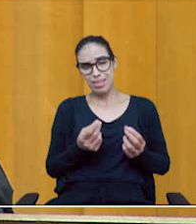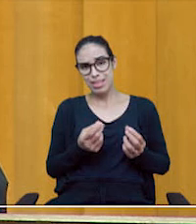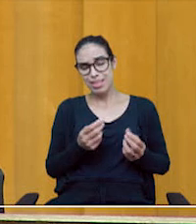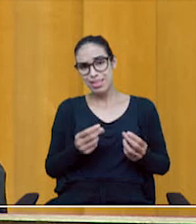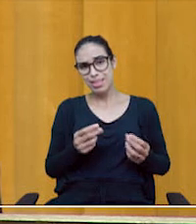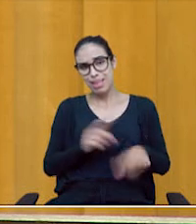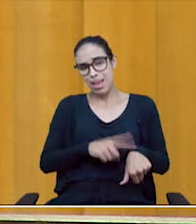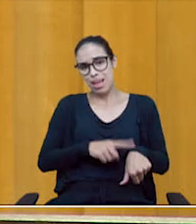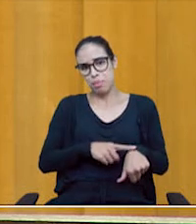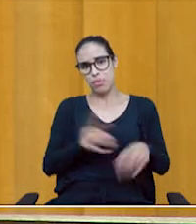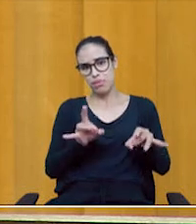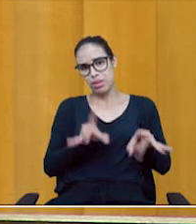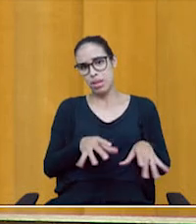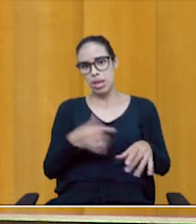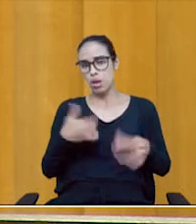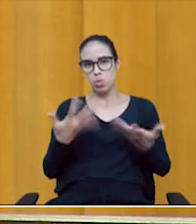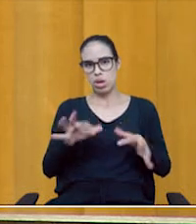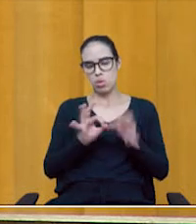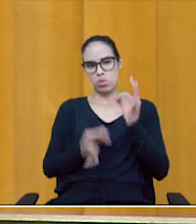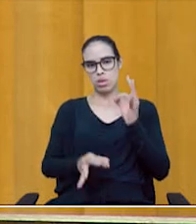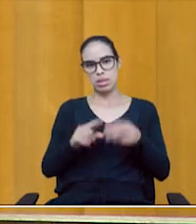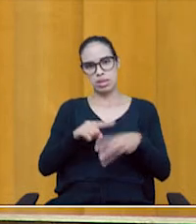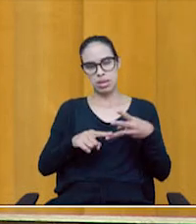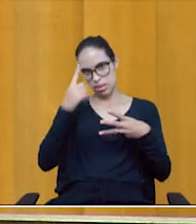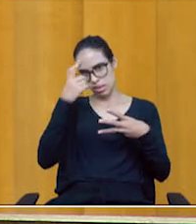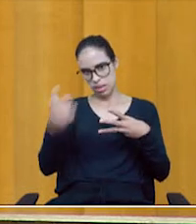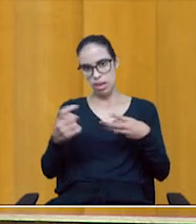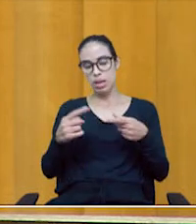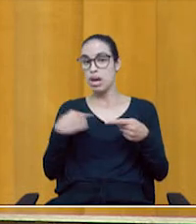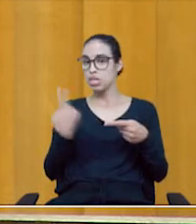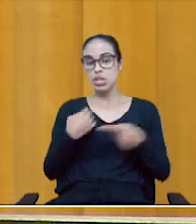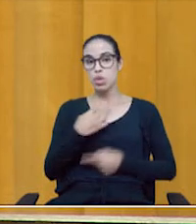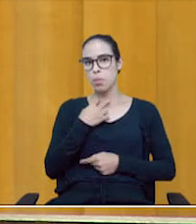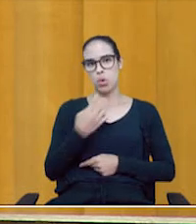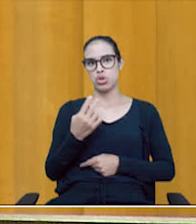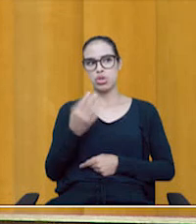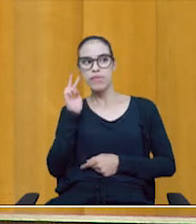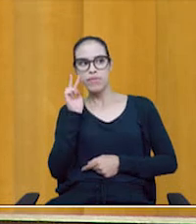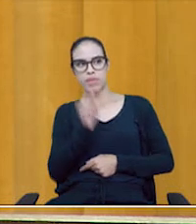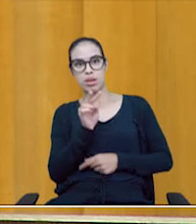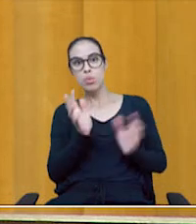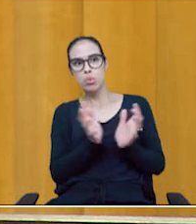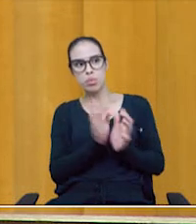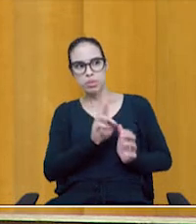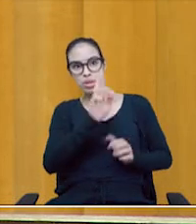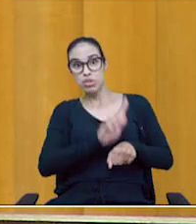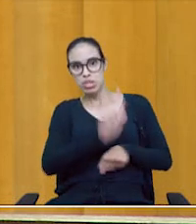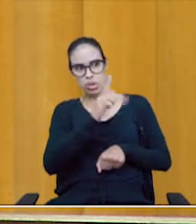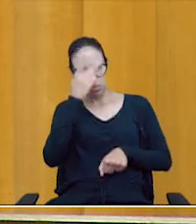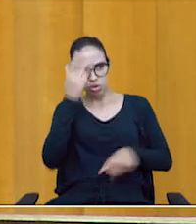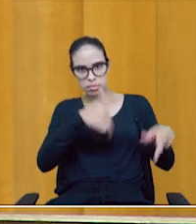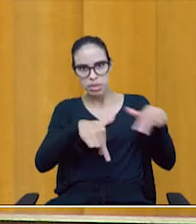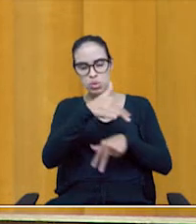aqui, sem me estender. Três ideias. Não podemos olhar para a gestão de pessoas hoje, 2024, com os modelos teóricos